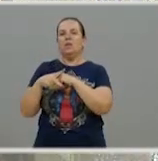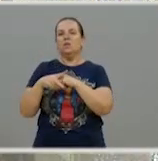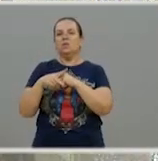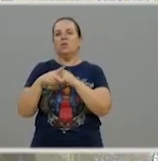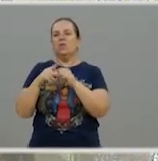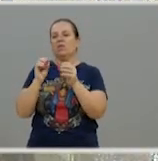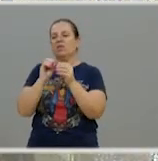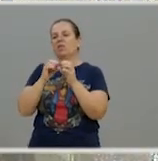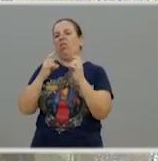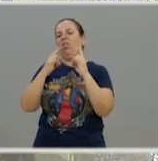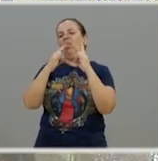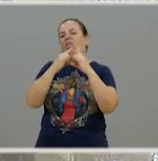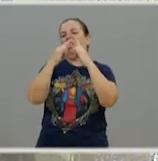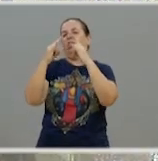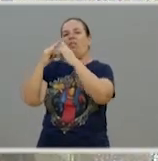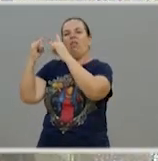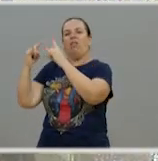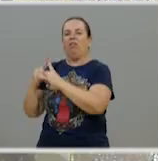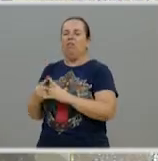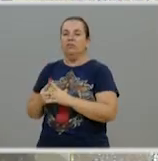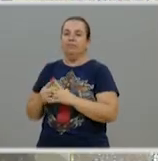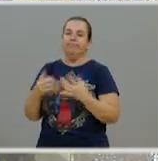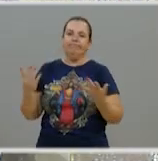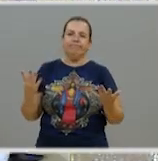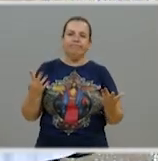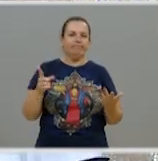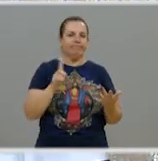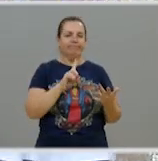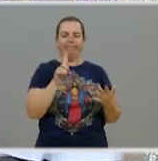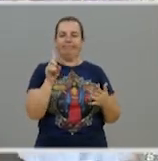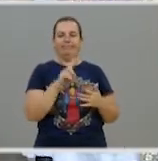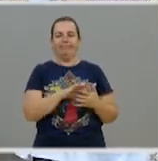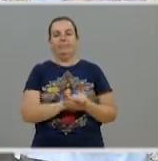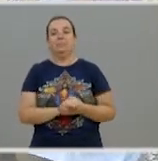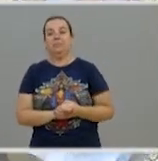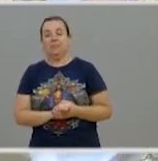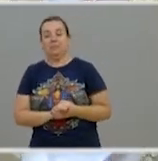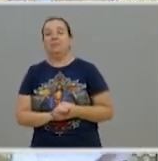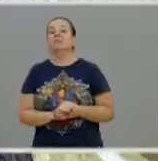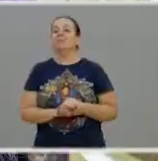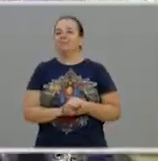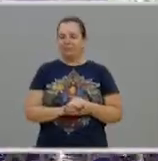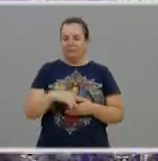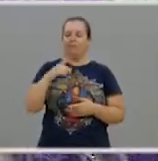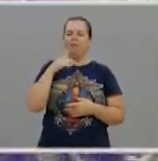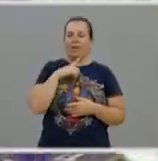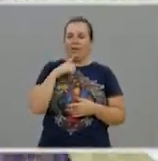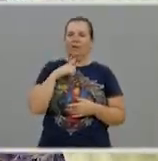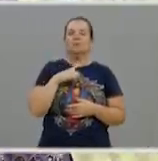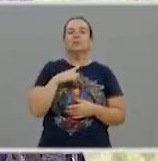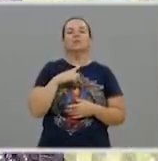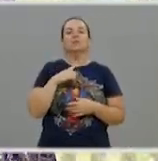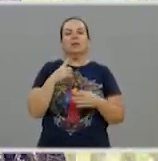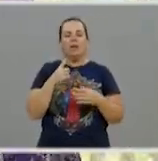oh, gente, isso aí é pouco. Claro, há uma disposição de Pedro, vamos fazer 3 tendas, e olha que